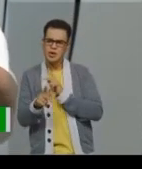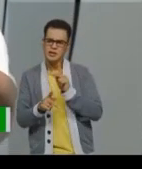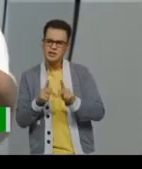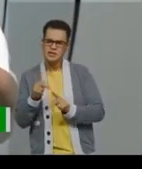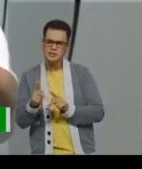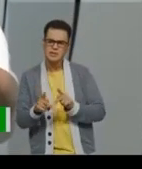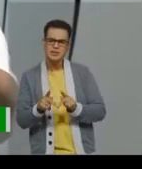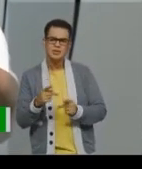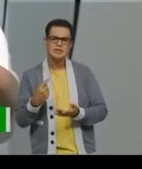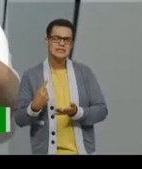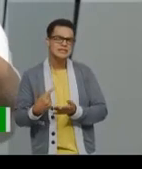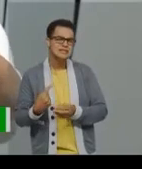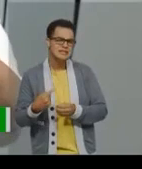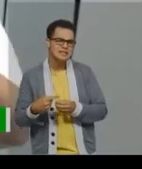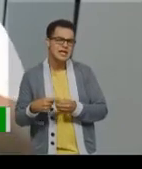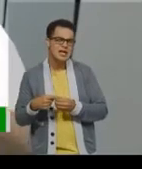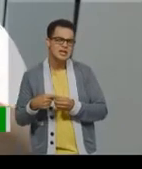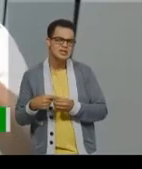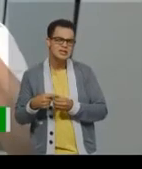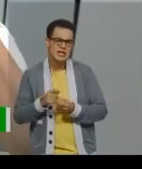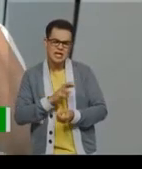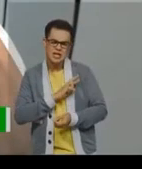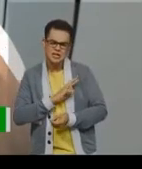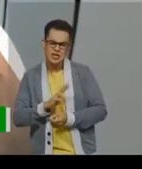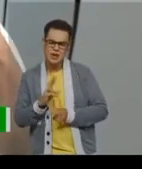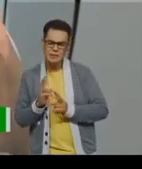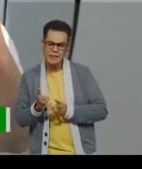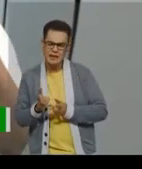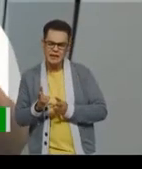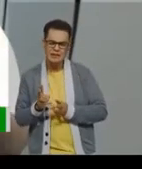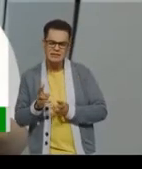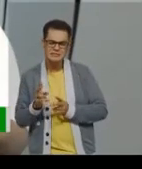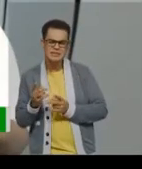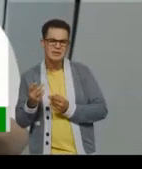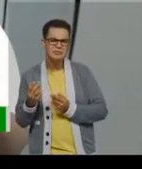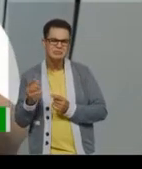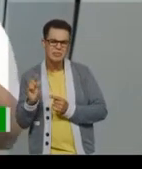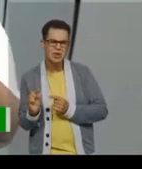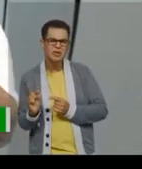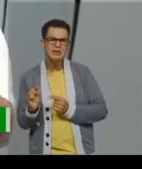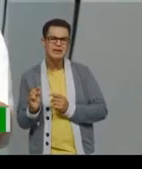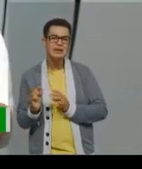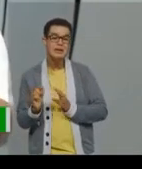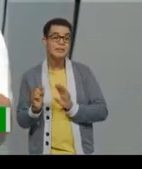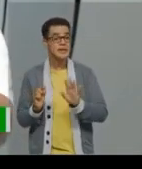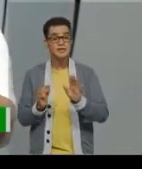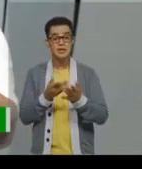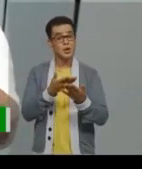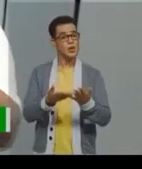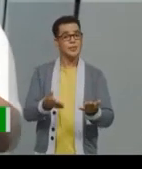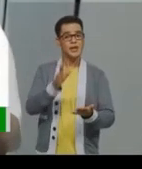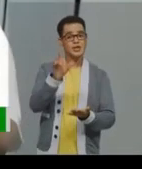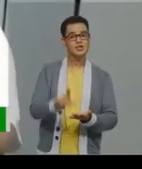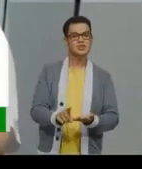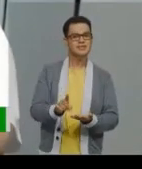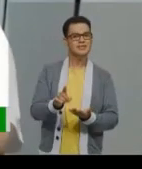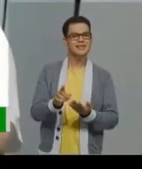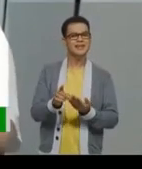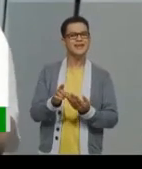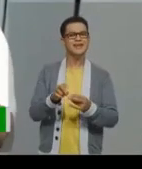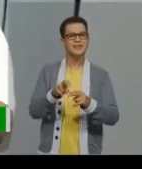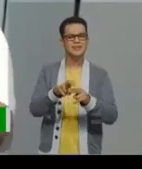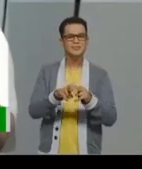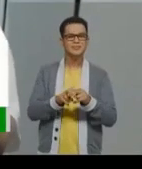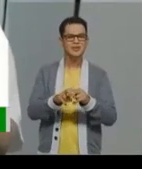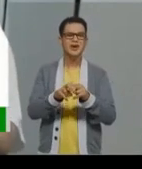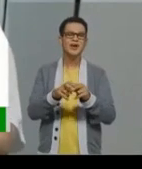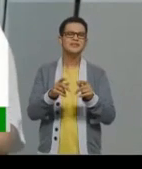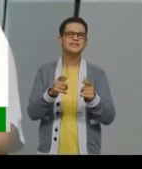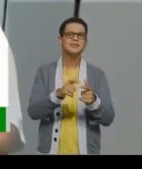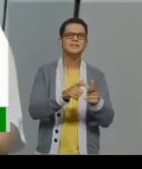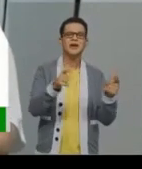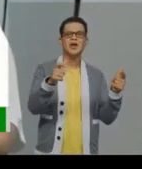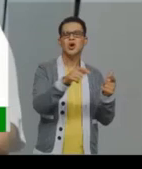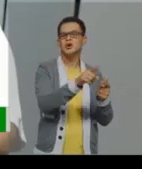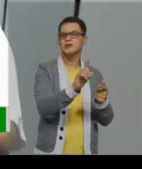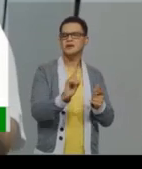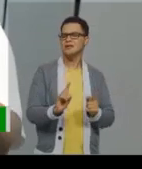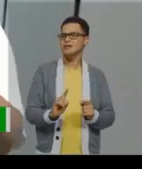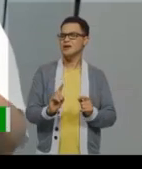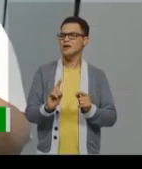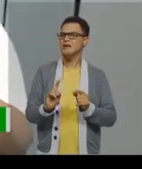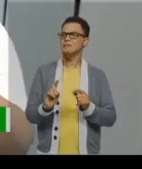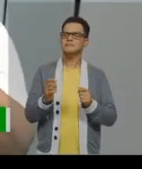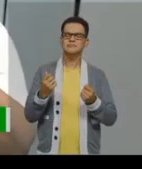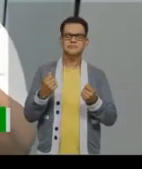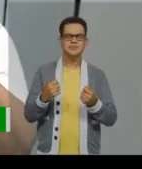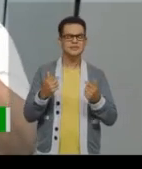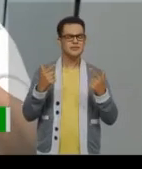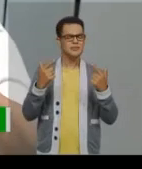país, na sua cidade, você não vai perder direitos por não ter a mesma confissão religiosa que a maioria das pessoas.